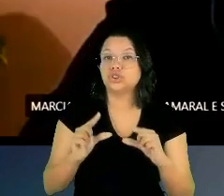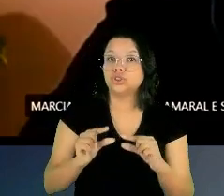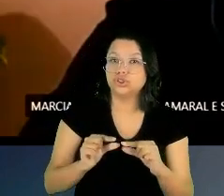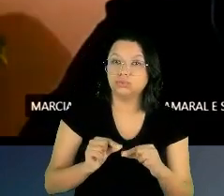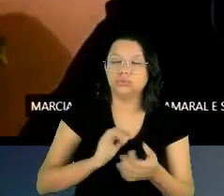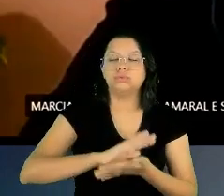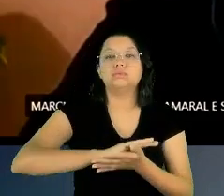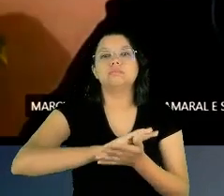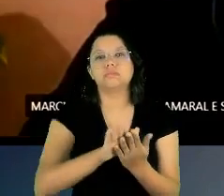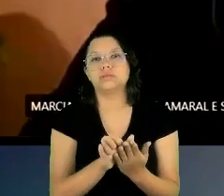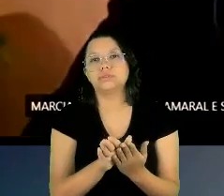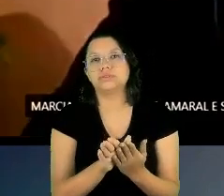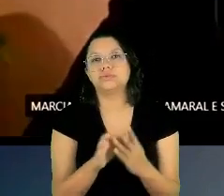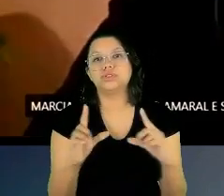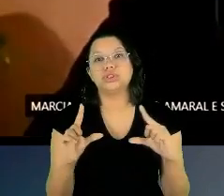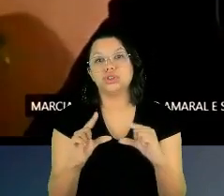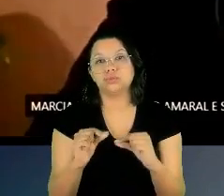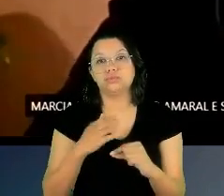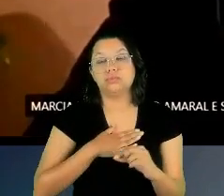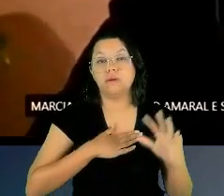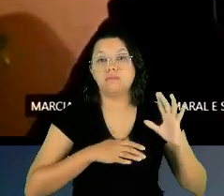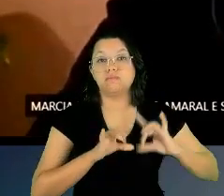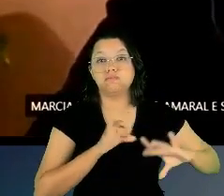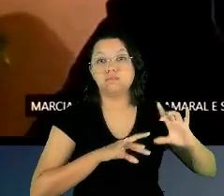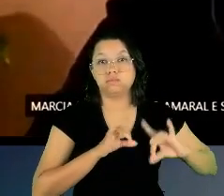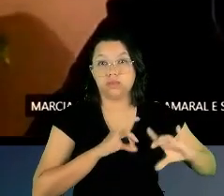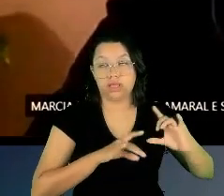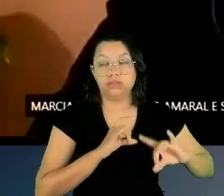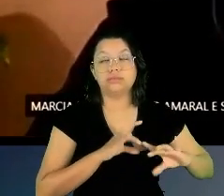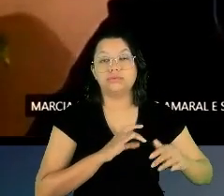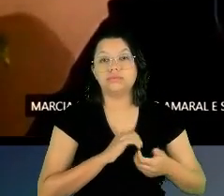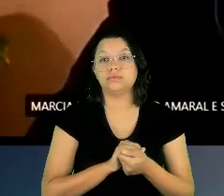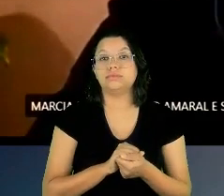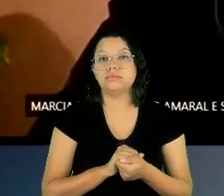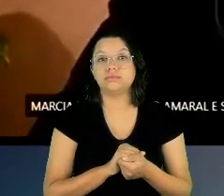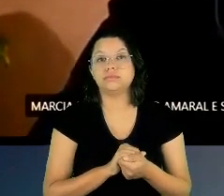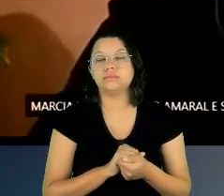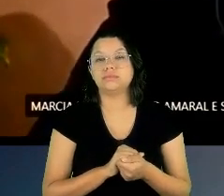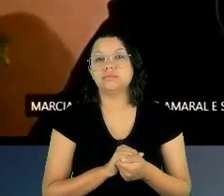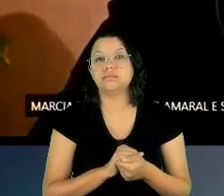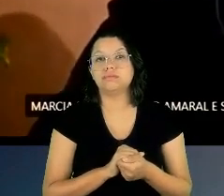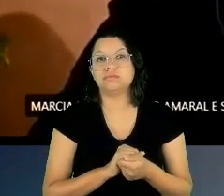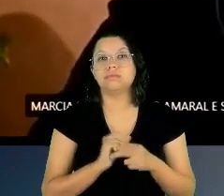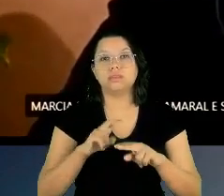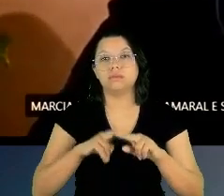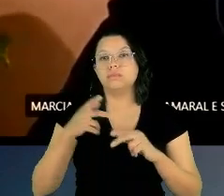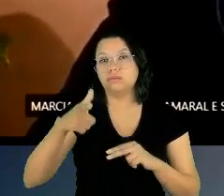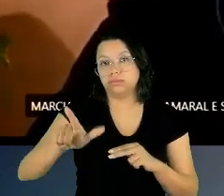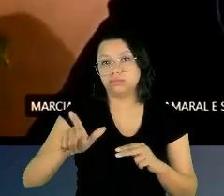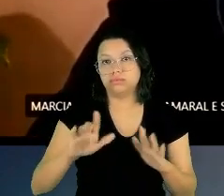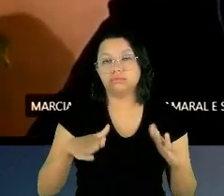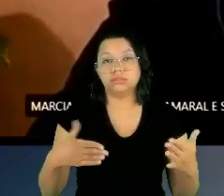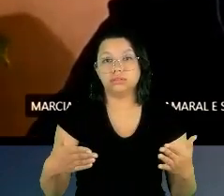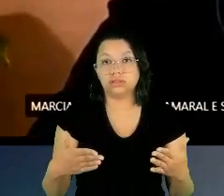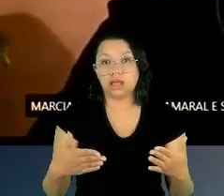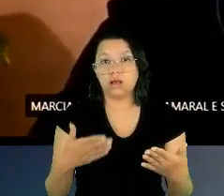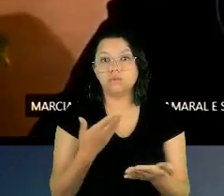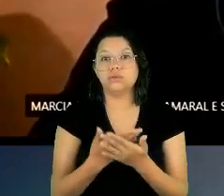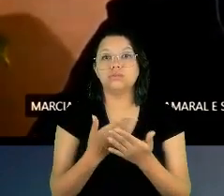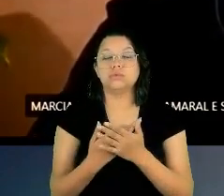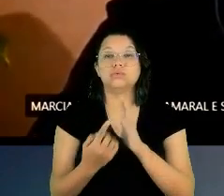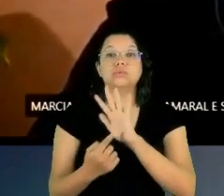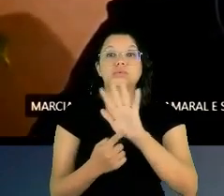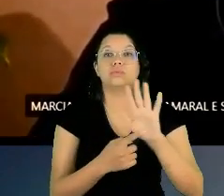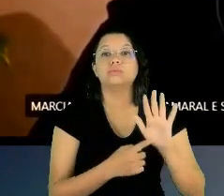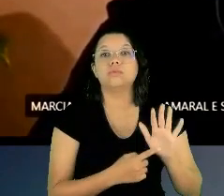e aí diminui o preconceito, diminui meu medo. O preconceito não dá mais nada mesmo que o meu medo pelo outro.